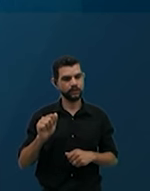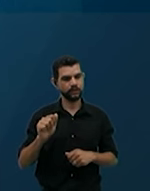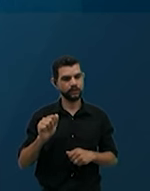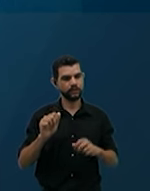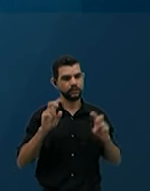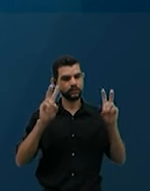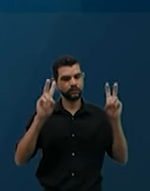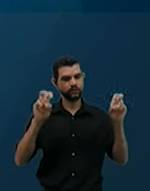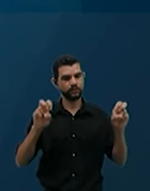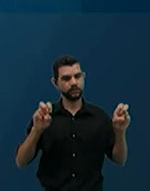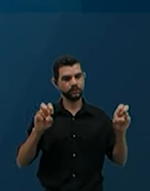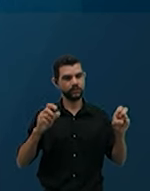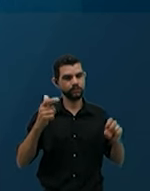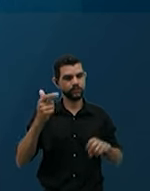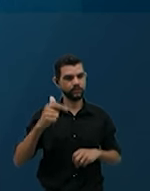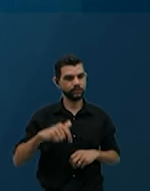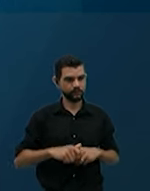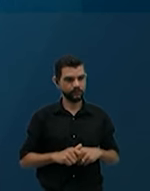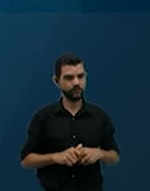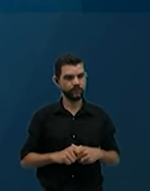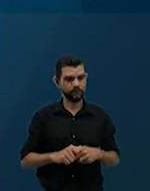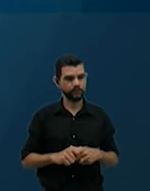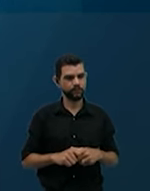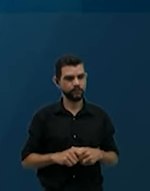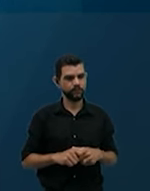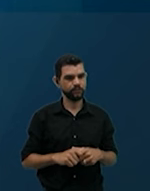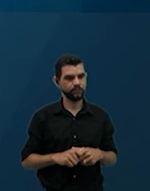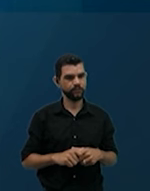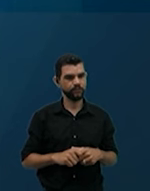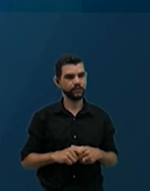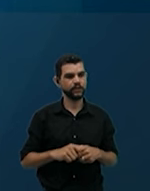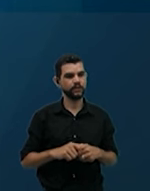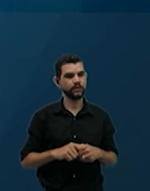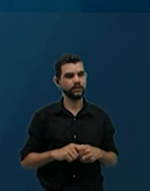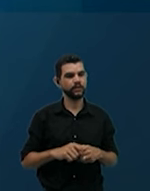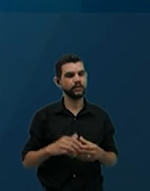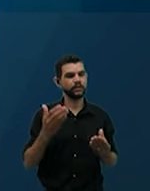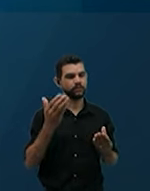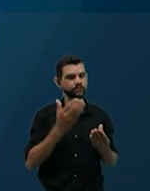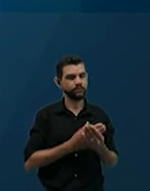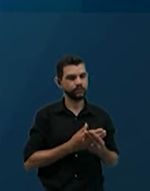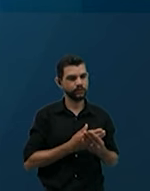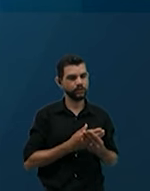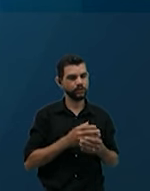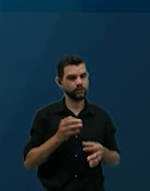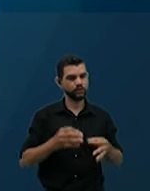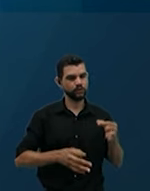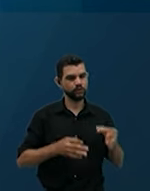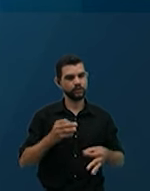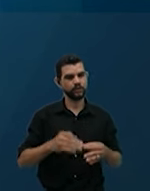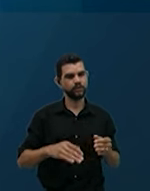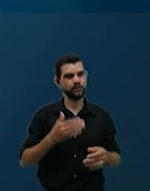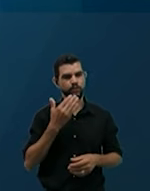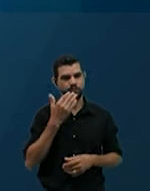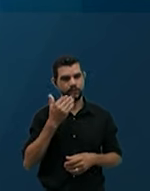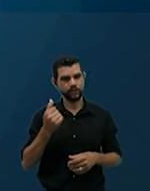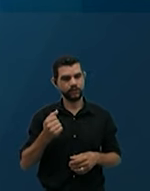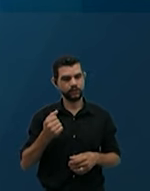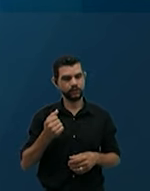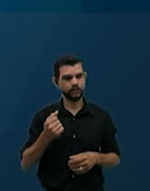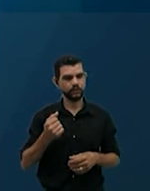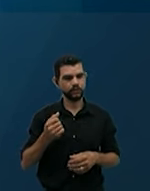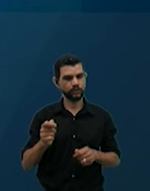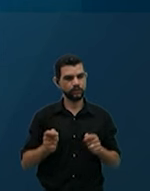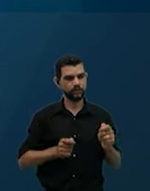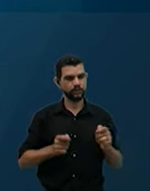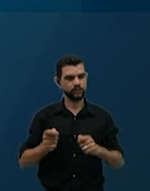repetitivo. Ressalvadas as ações judiciais ou pedidos administrativos pendentes de julgamento, em